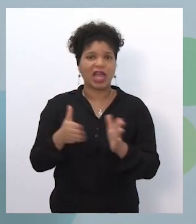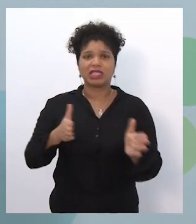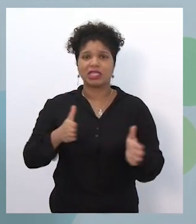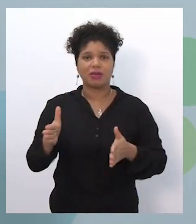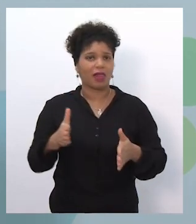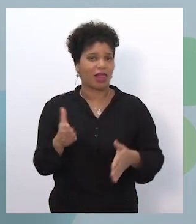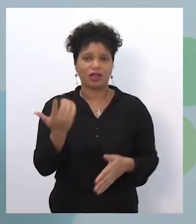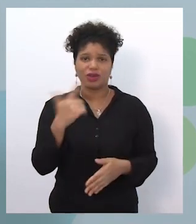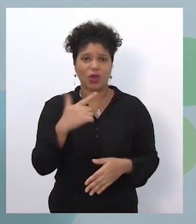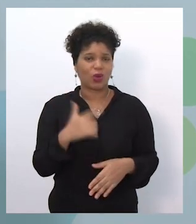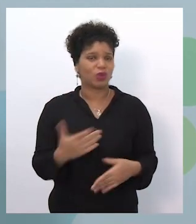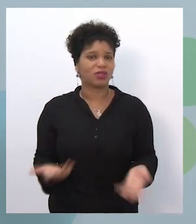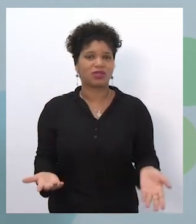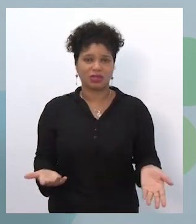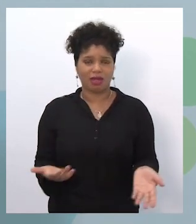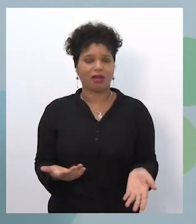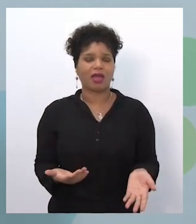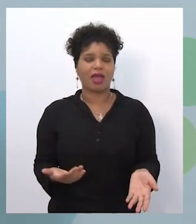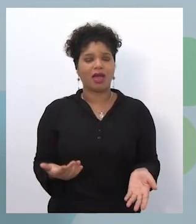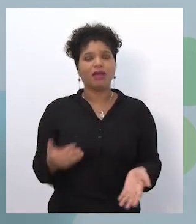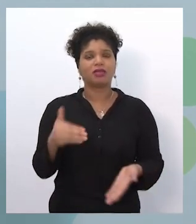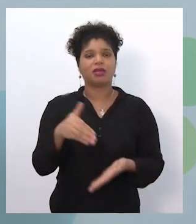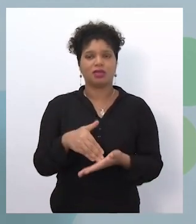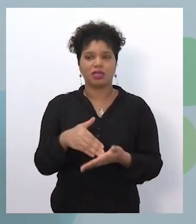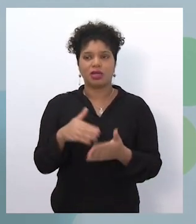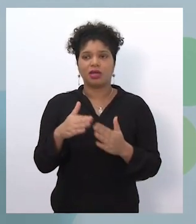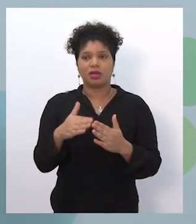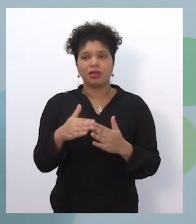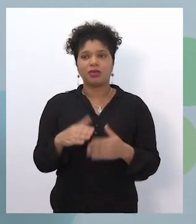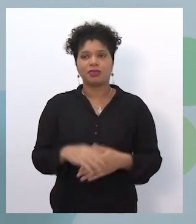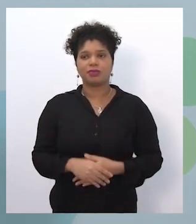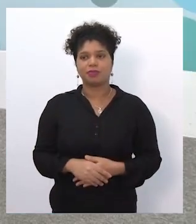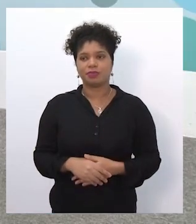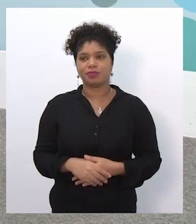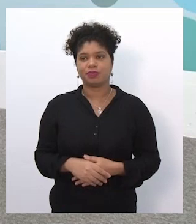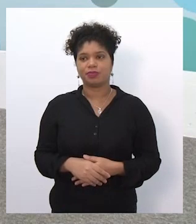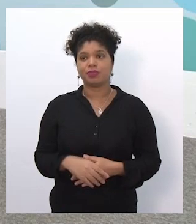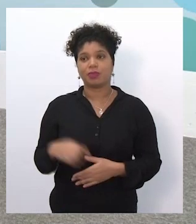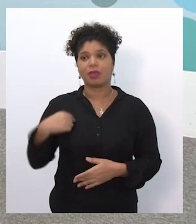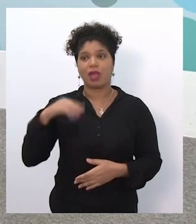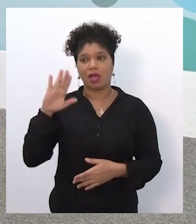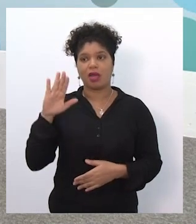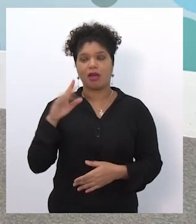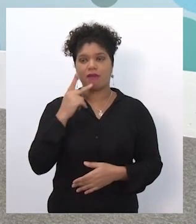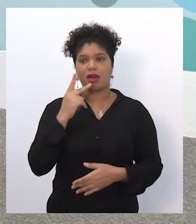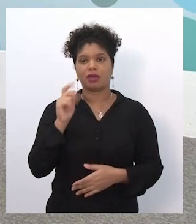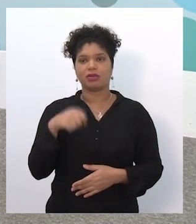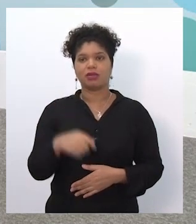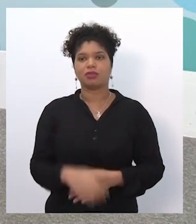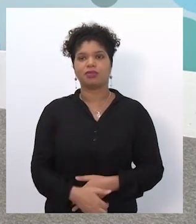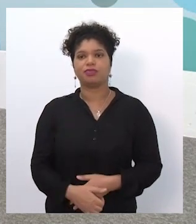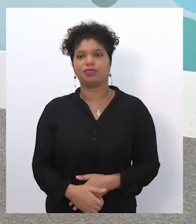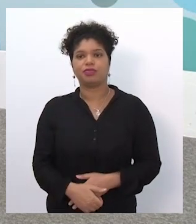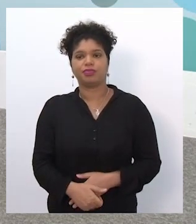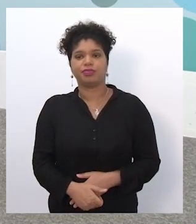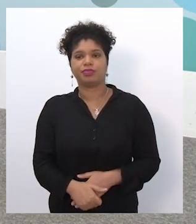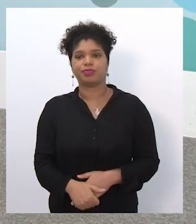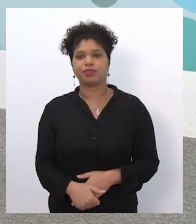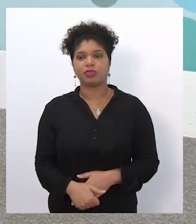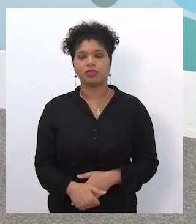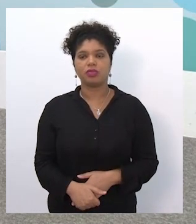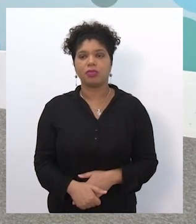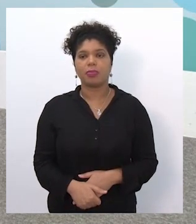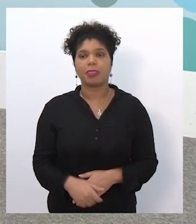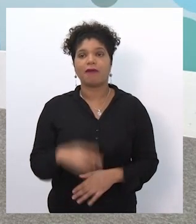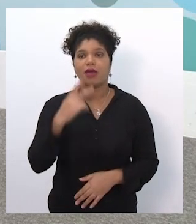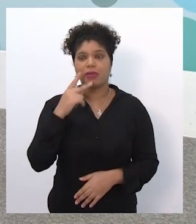gente consegue hoje ter isso dentro da nossa casa. Quer complementar, Rodrigo? Posso só falar antes? Assim. Eu ia falar só, para colocar aqui para